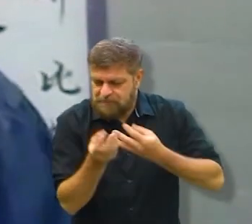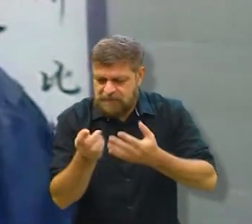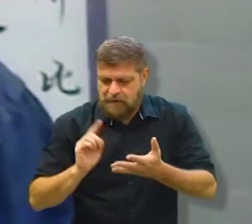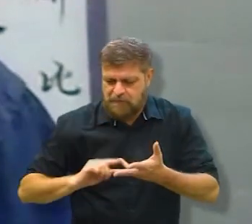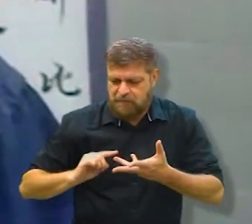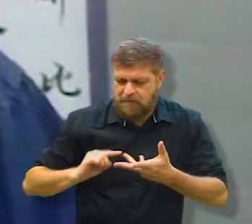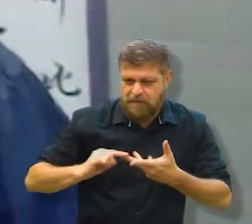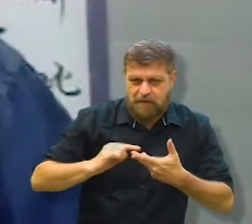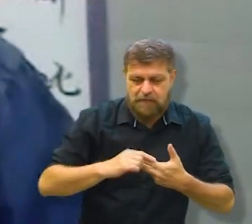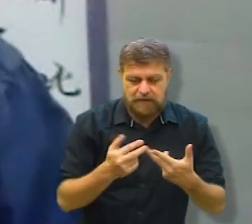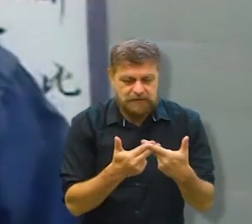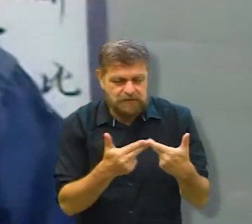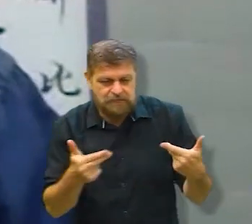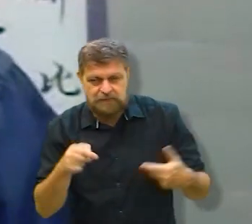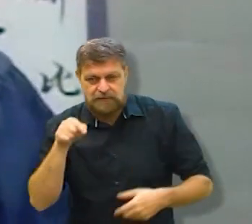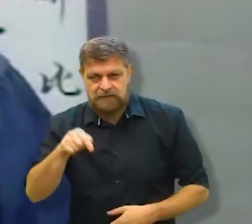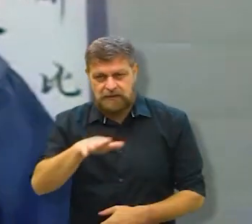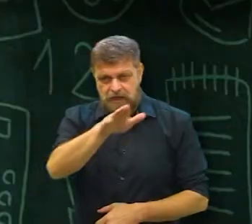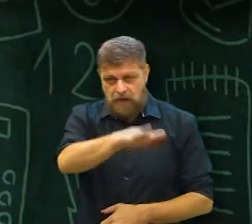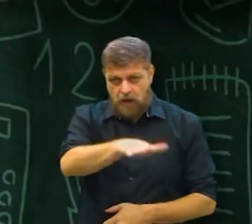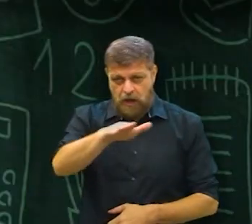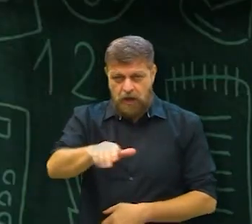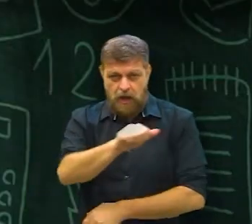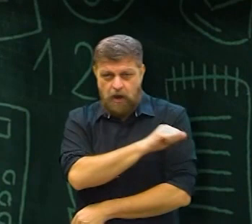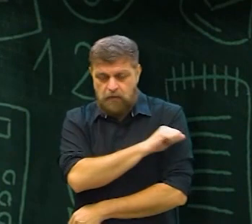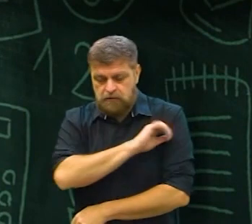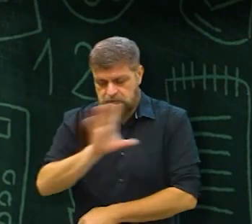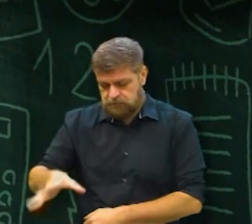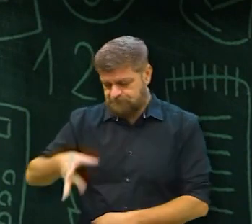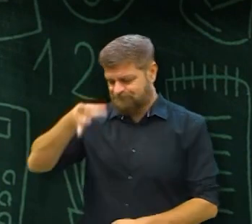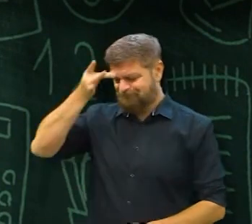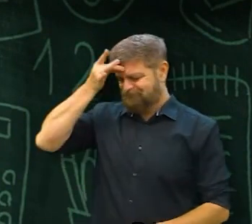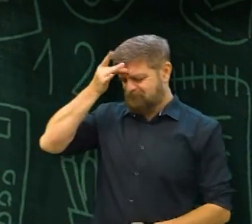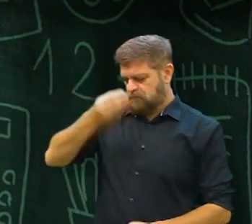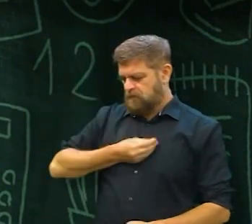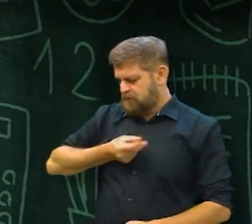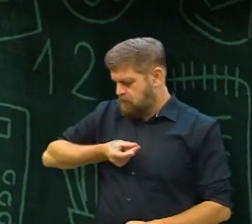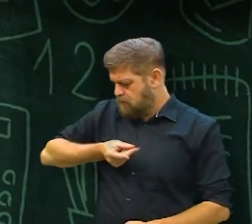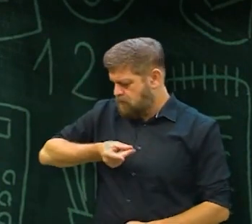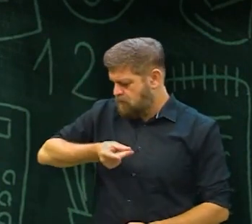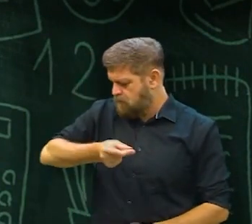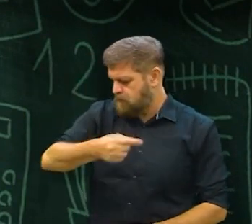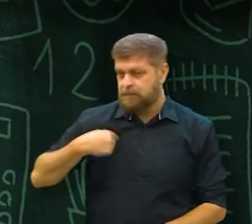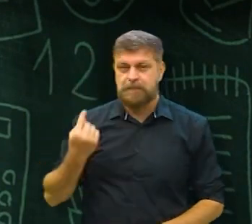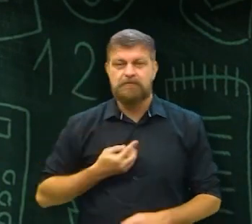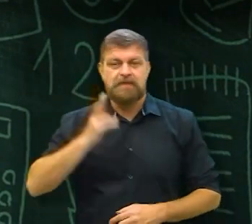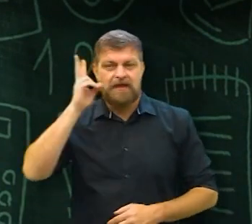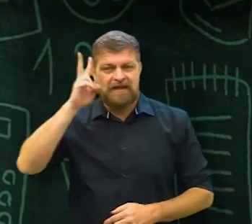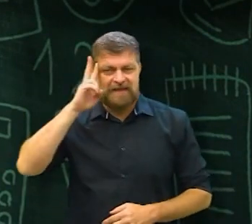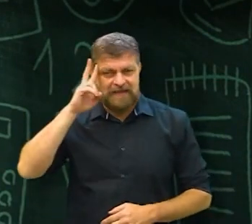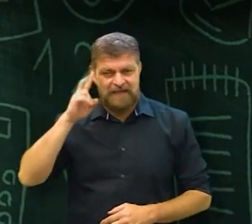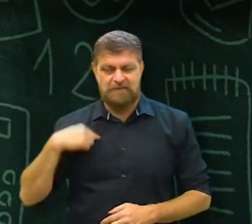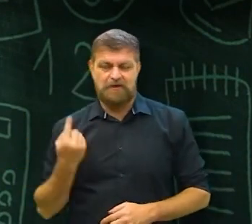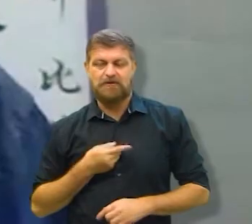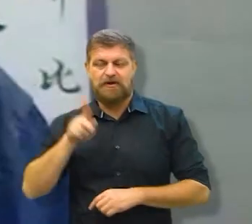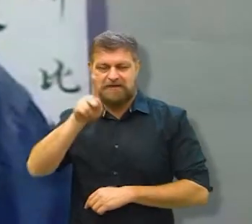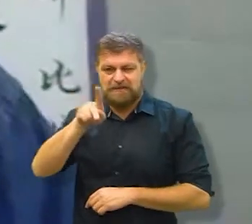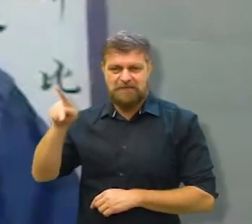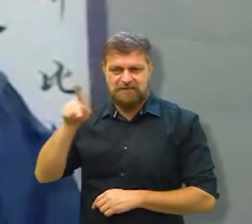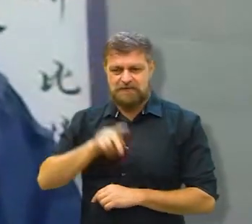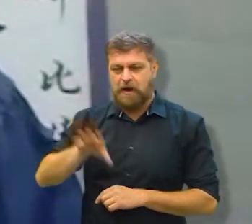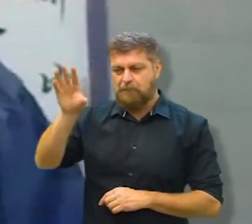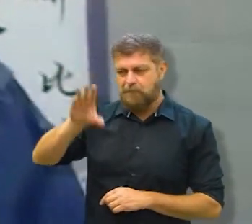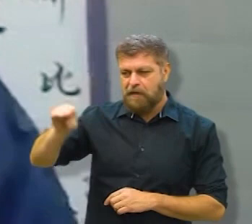uma série de coisas que esses meninos e meninas vão guardar para o resto da vida. Todos nós lembramos dos nossos